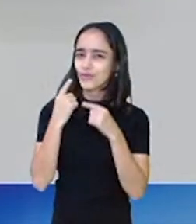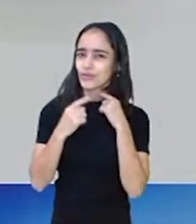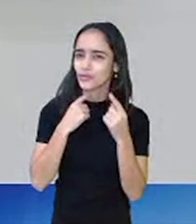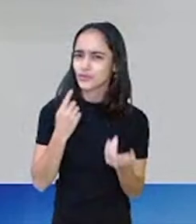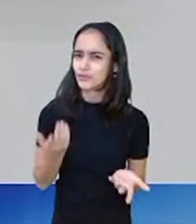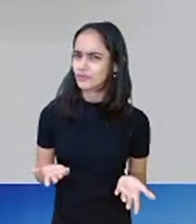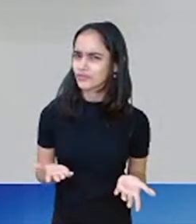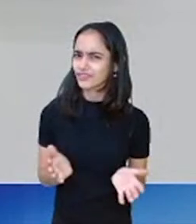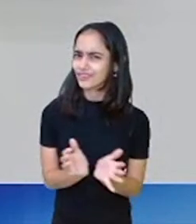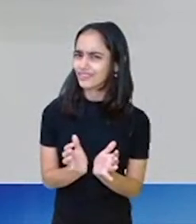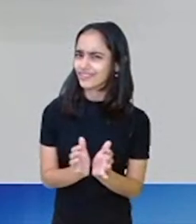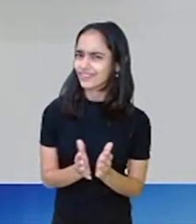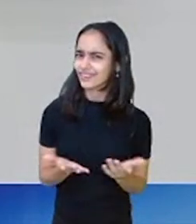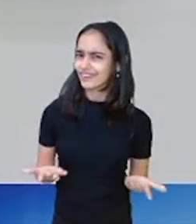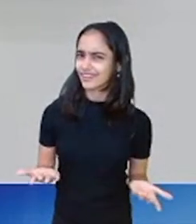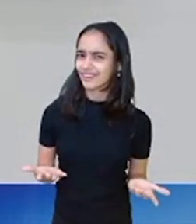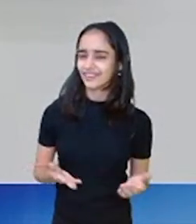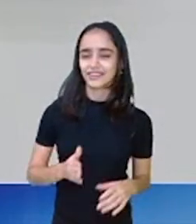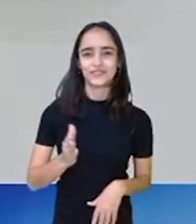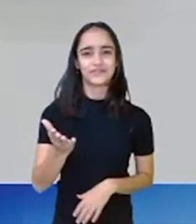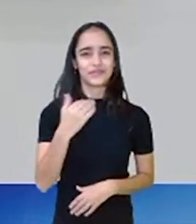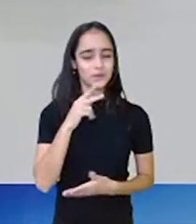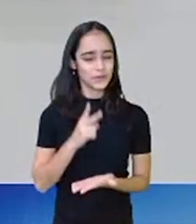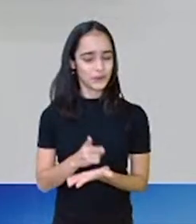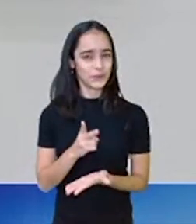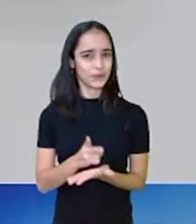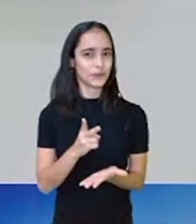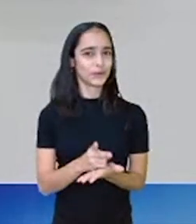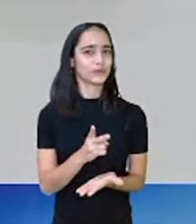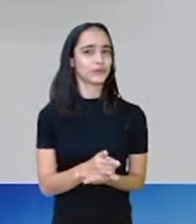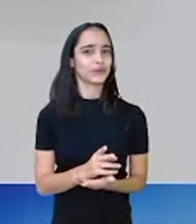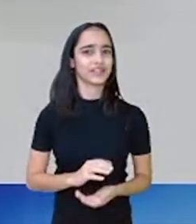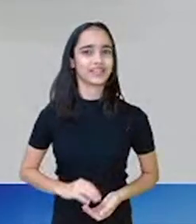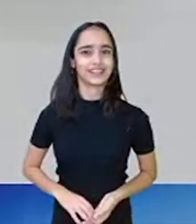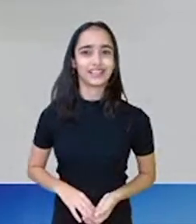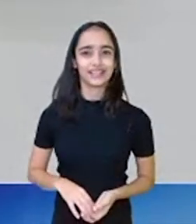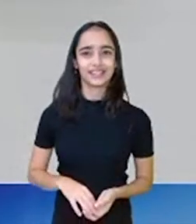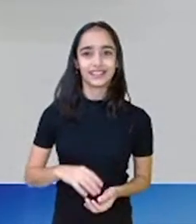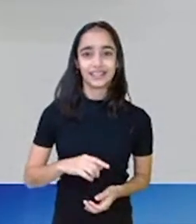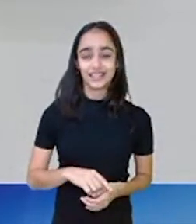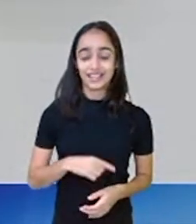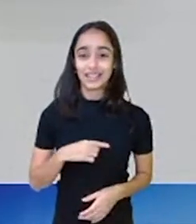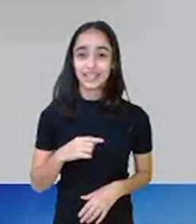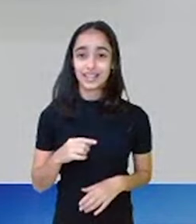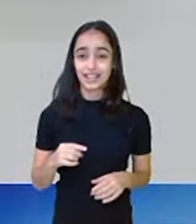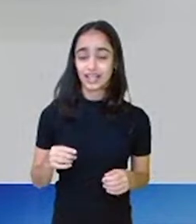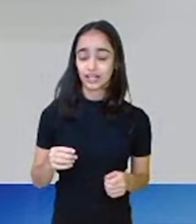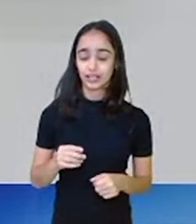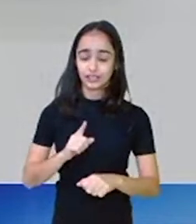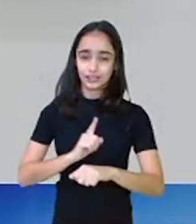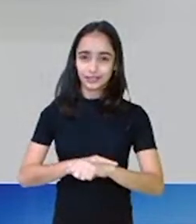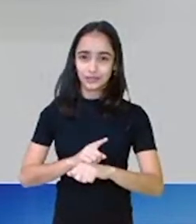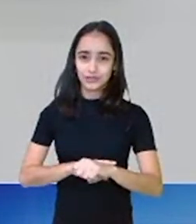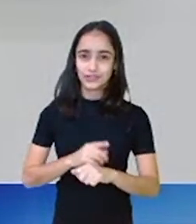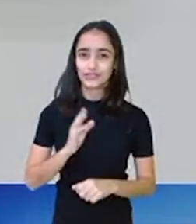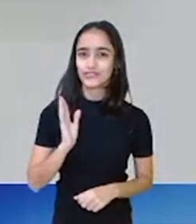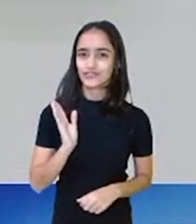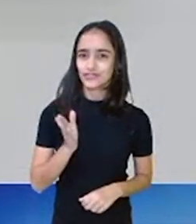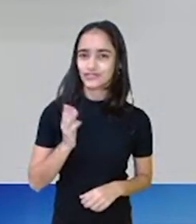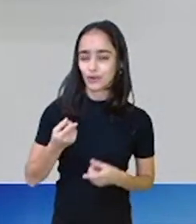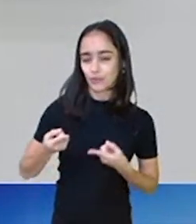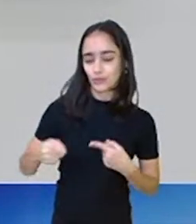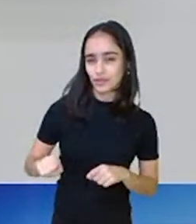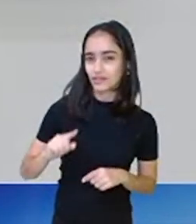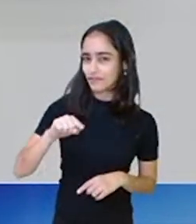turminha? Vamos mais para frente, que aí a gente vai chegar já já no nosso desafio para vocês colocarem em prática e onde